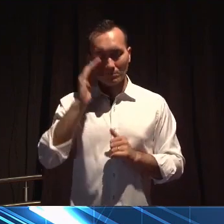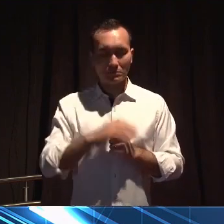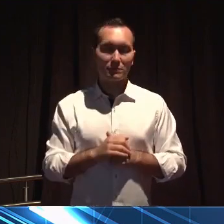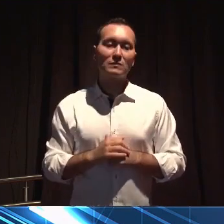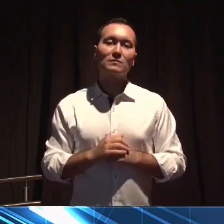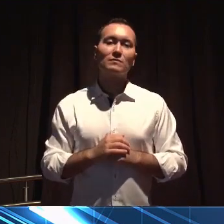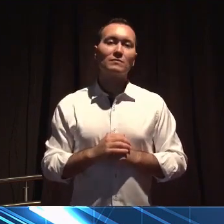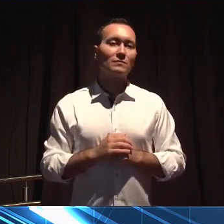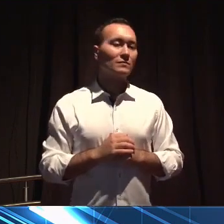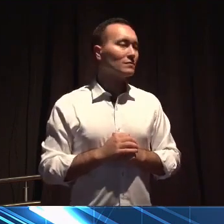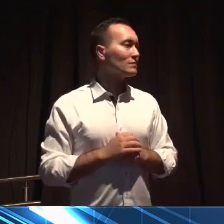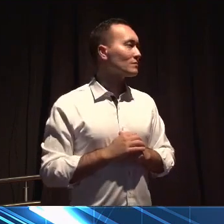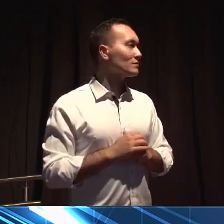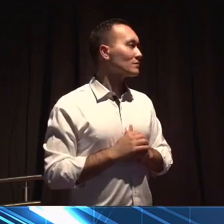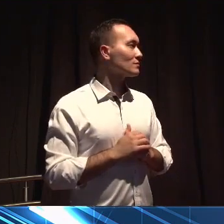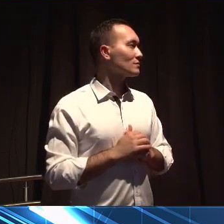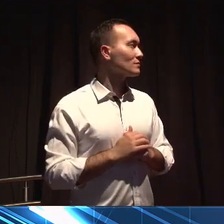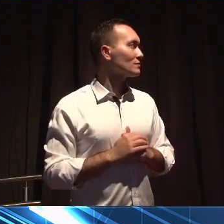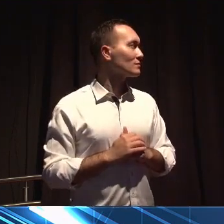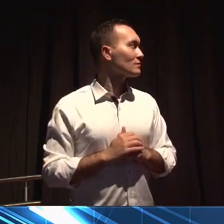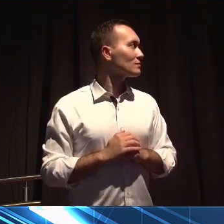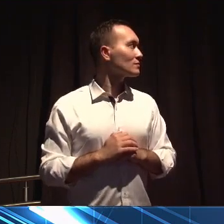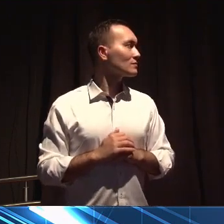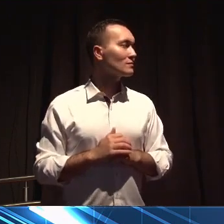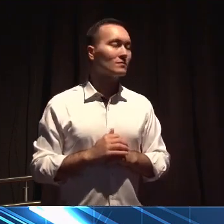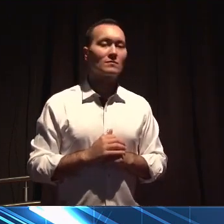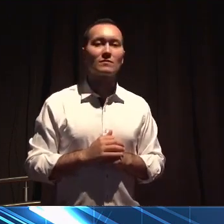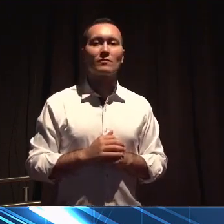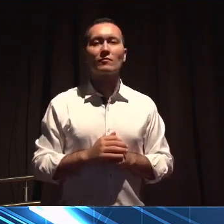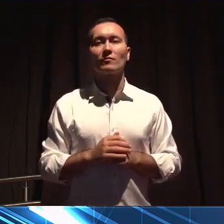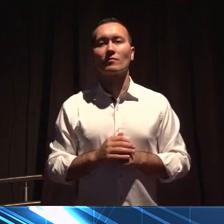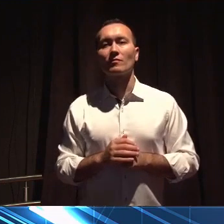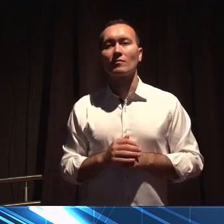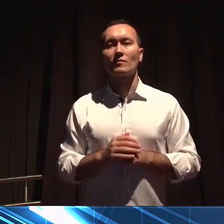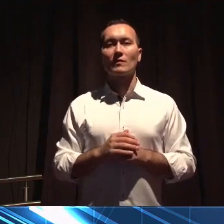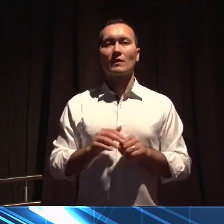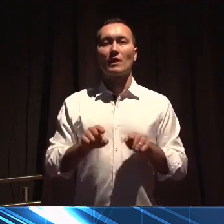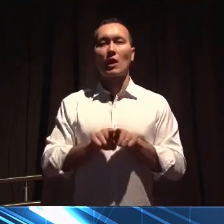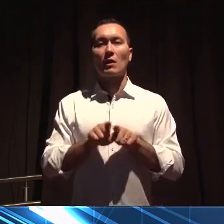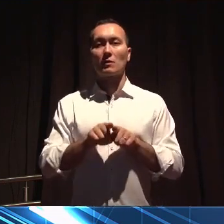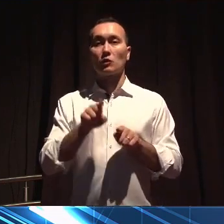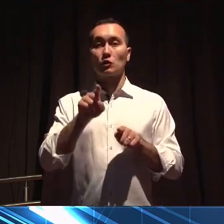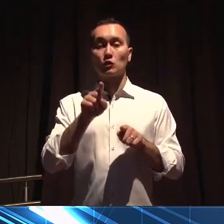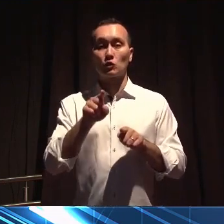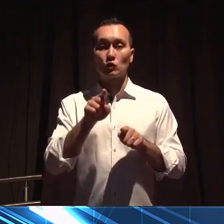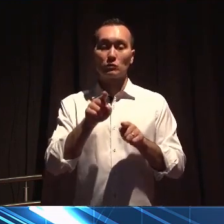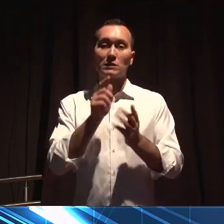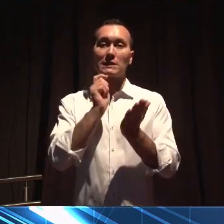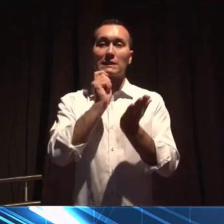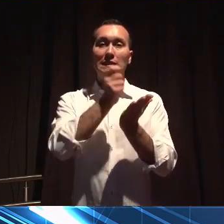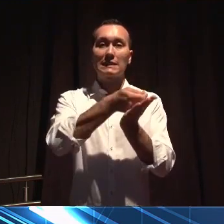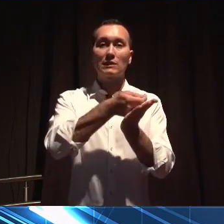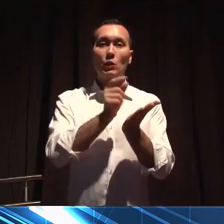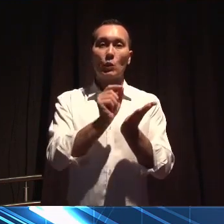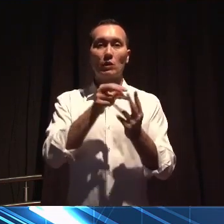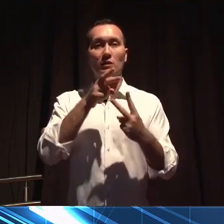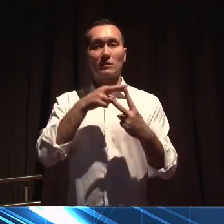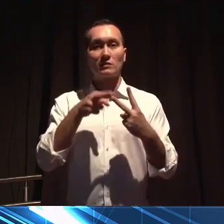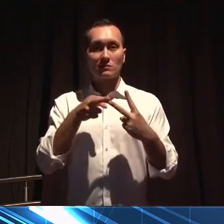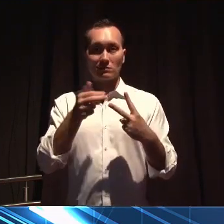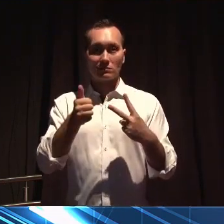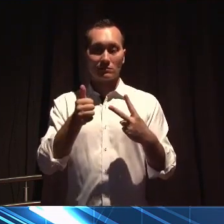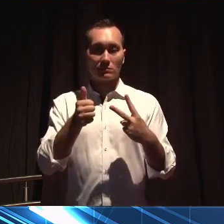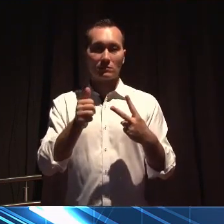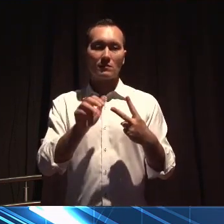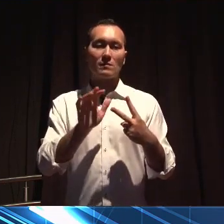parsear código a cada execução, porque uma Lambda tu paga por recurso, basicamente. Se tiver que parsear o código JavaScript no code boot, que demora 200 milissegundos,